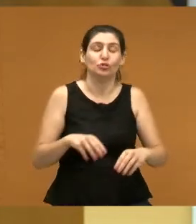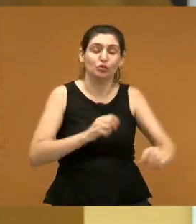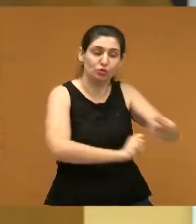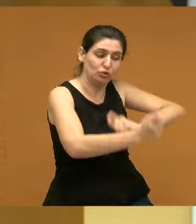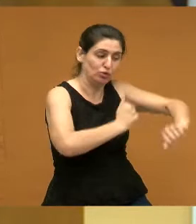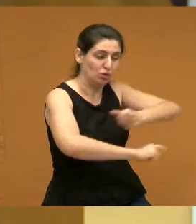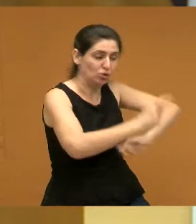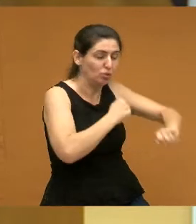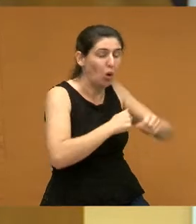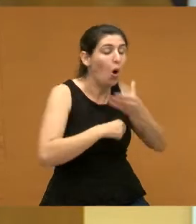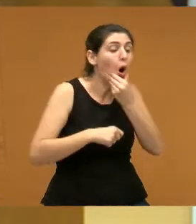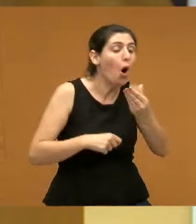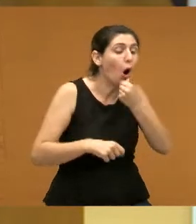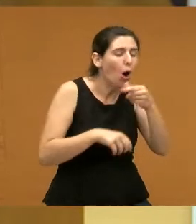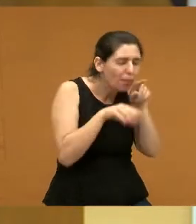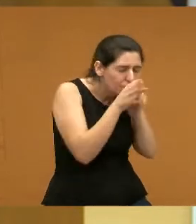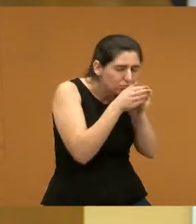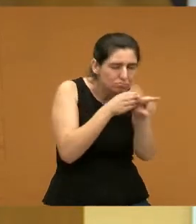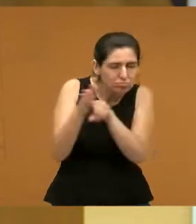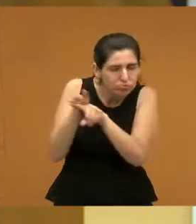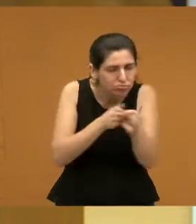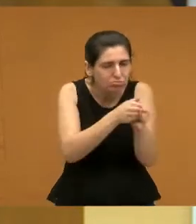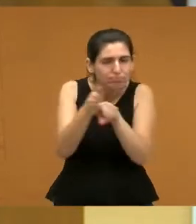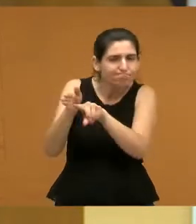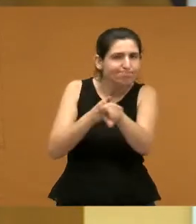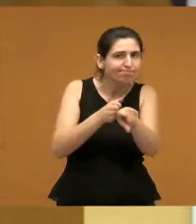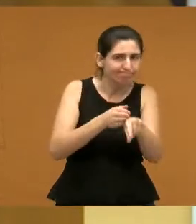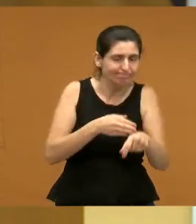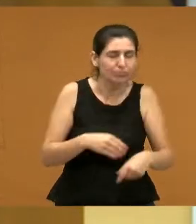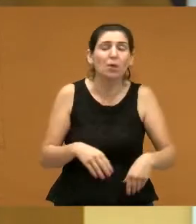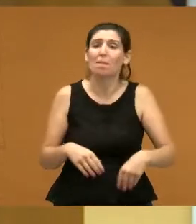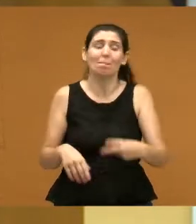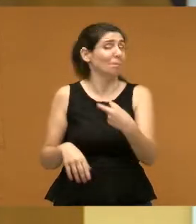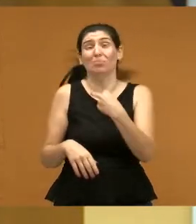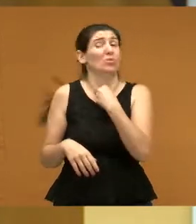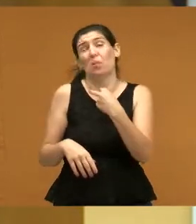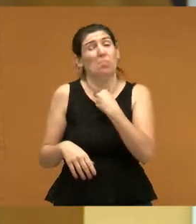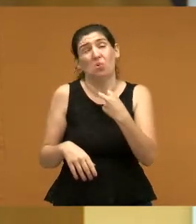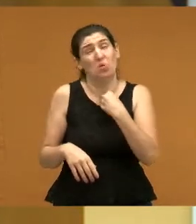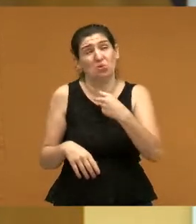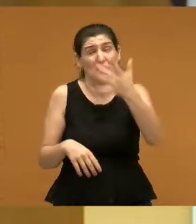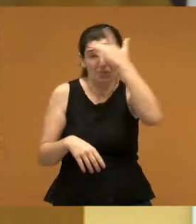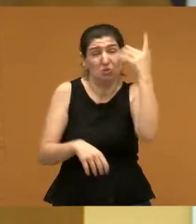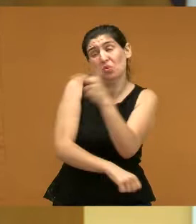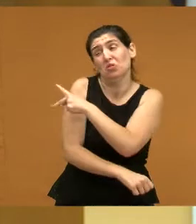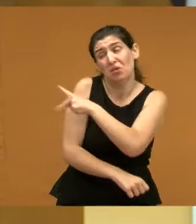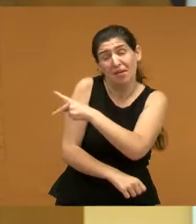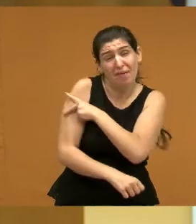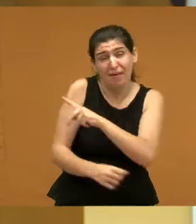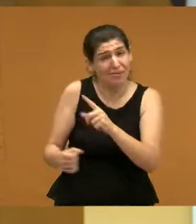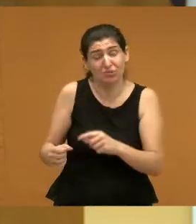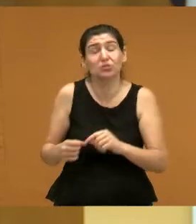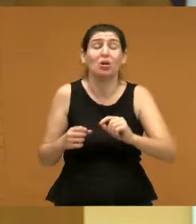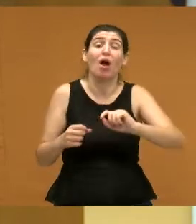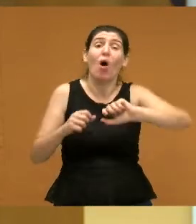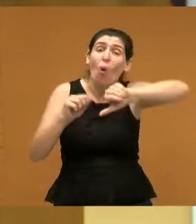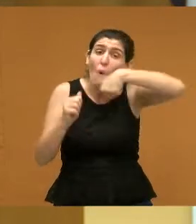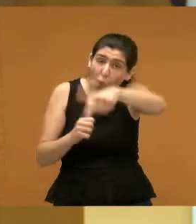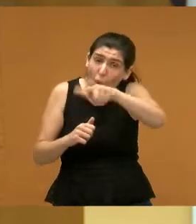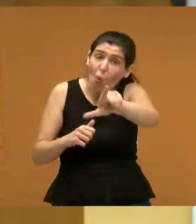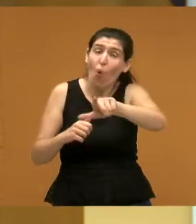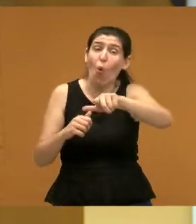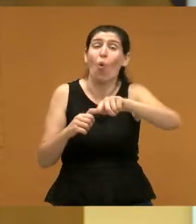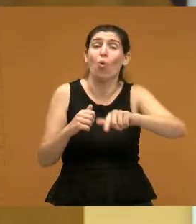um supervisor. Nesse sentido, foram extintos os cargos comissionados de gerentes e foram criadas as